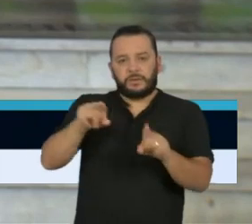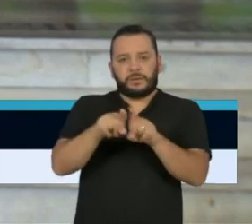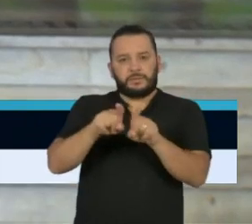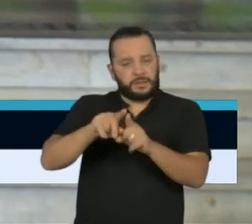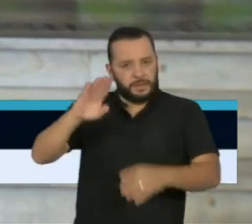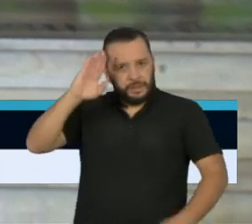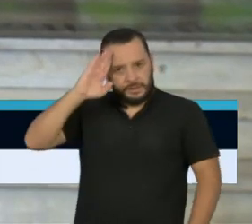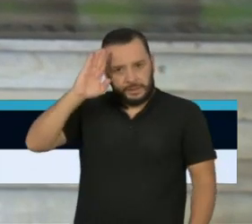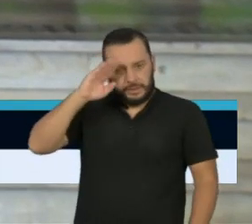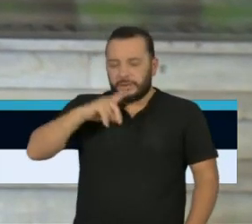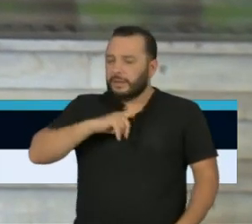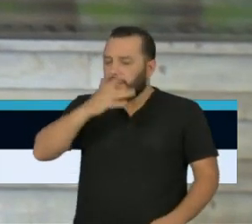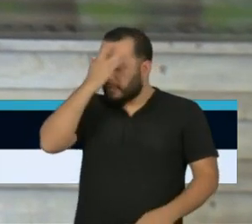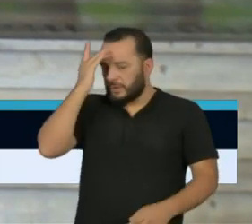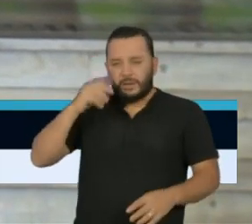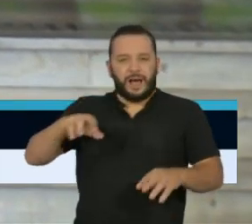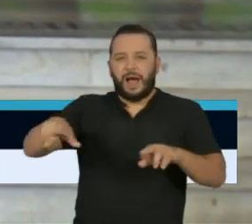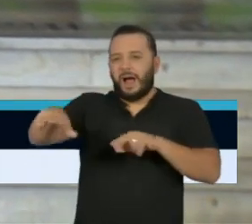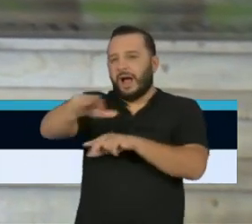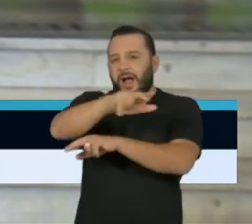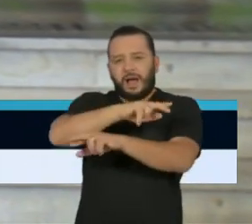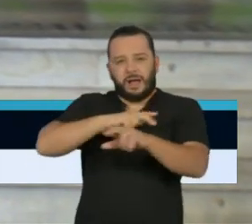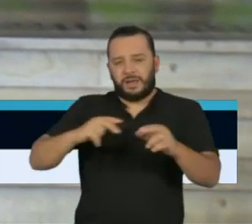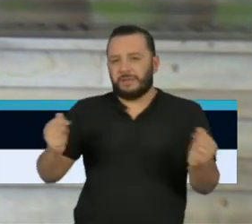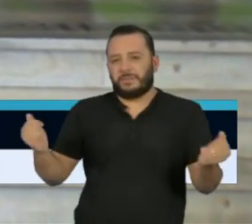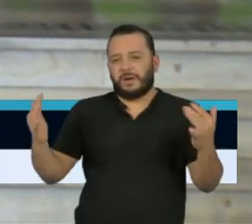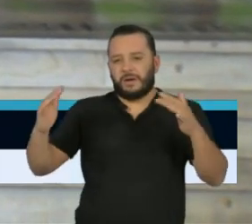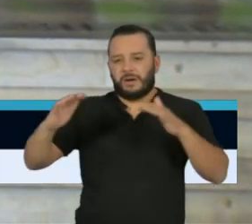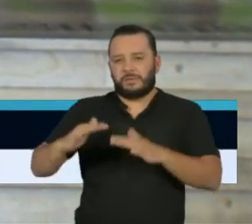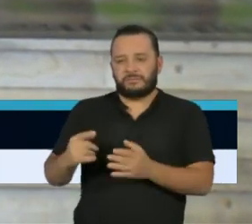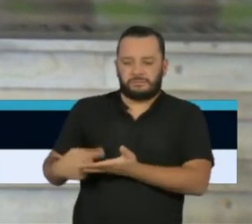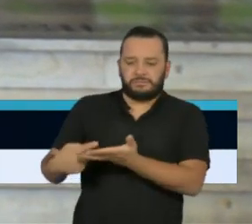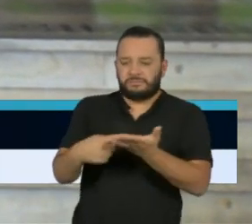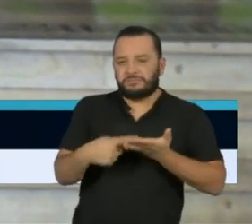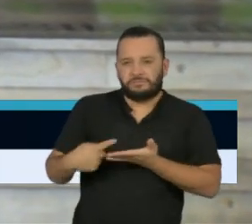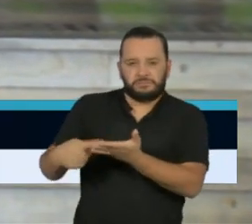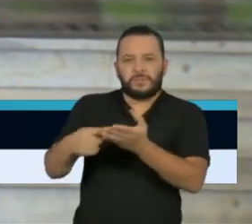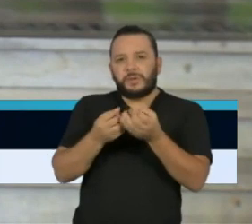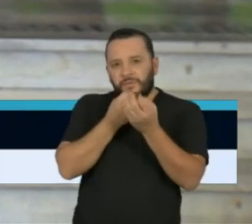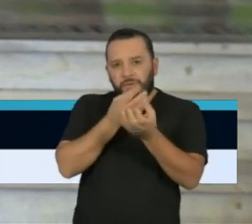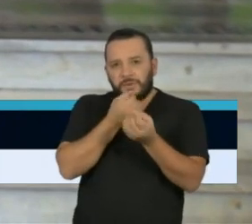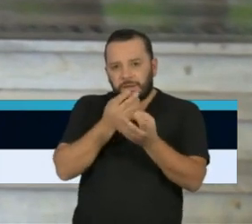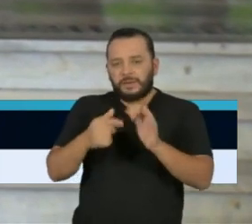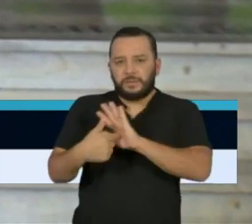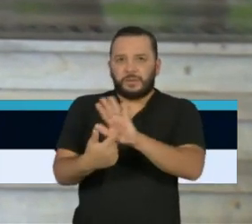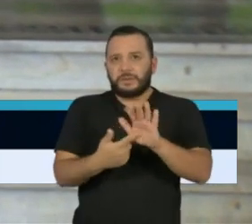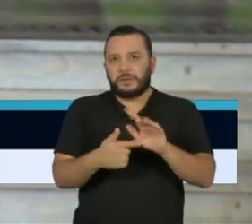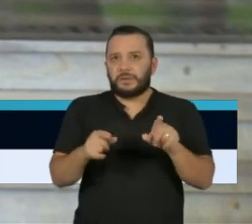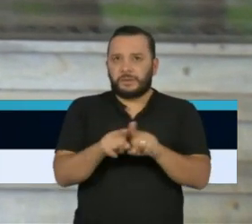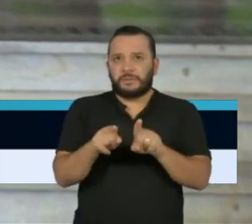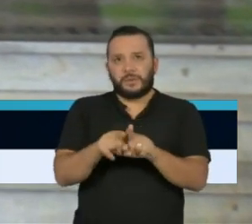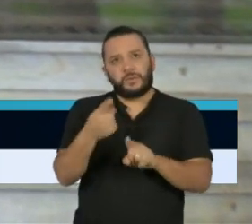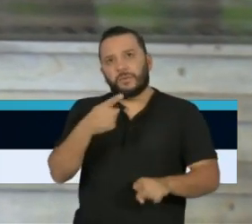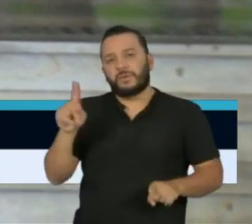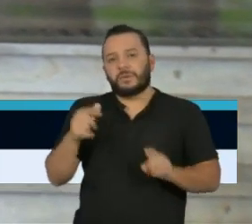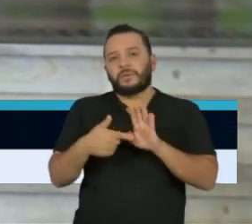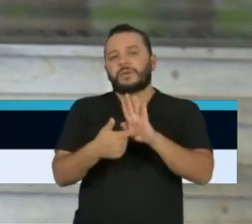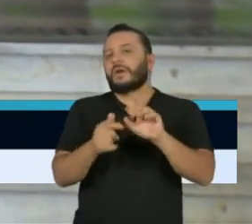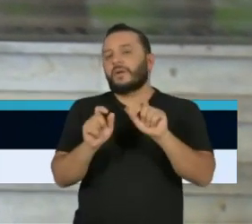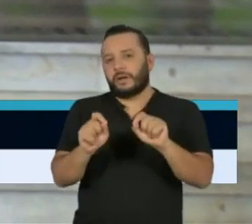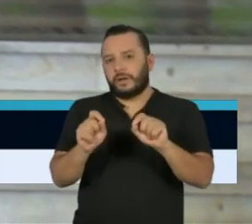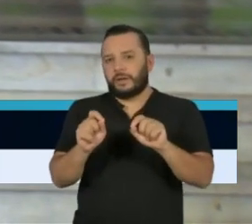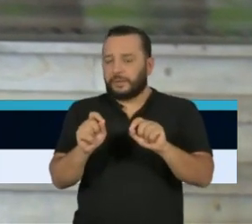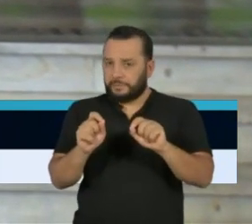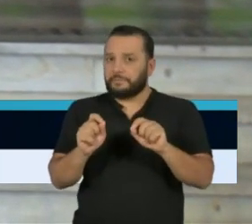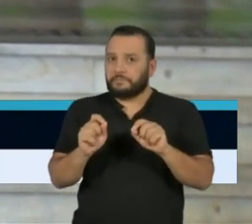membros de diversas áreas, todos unidos para que tenhamos os melhores dados. O último ponto é sobre a